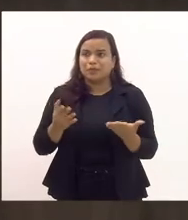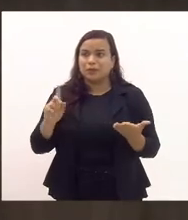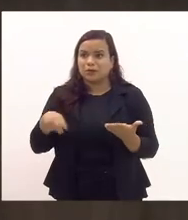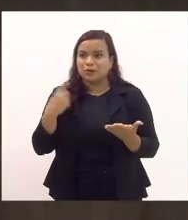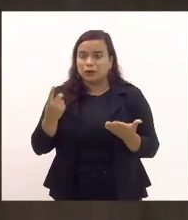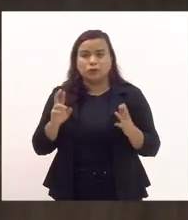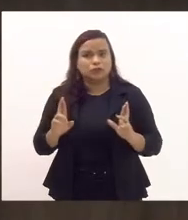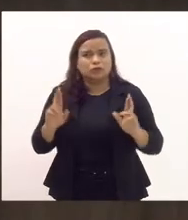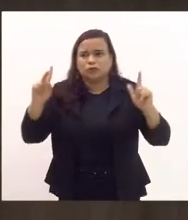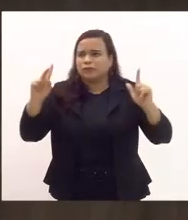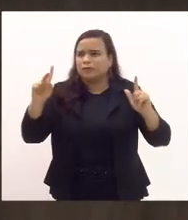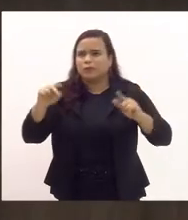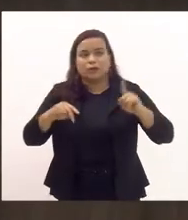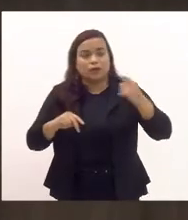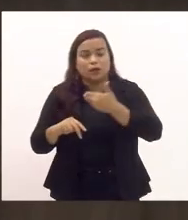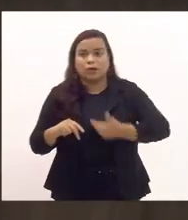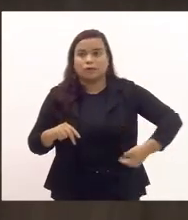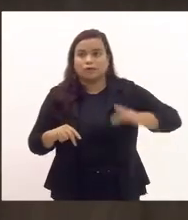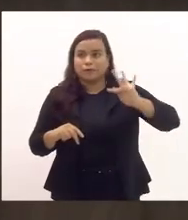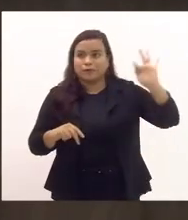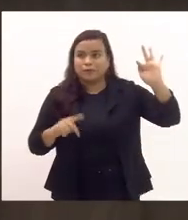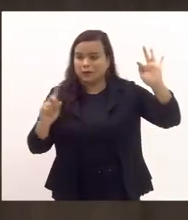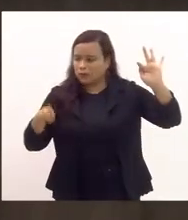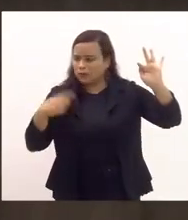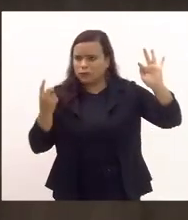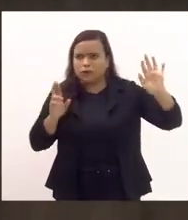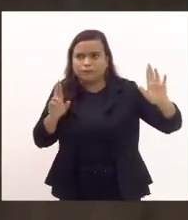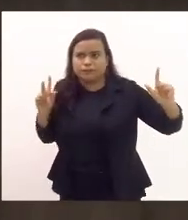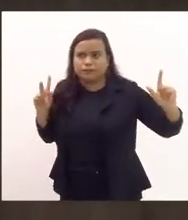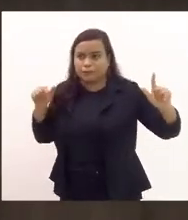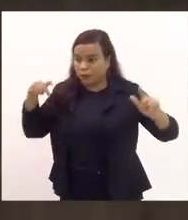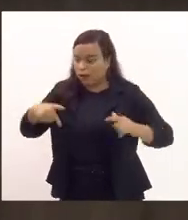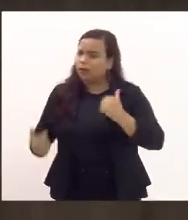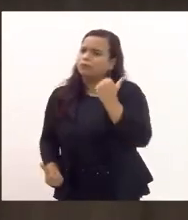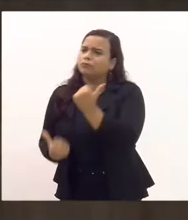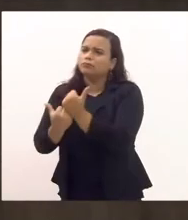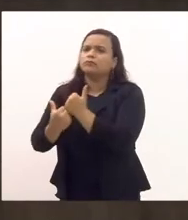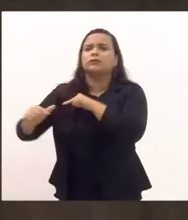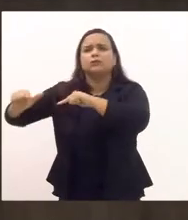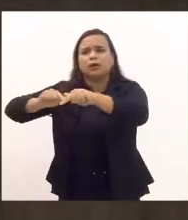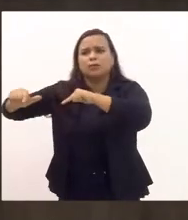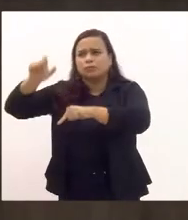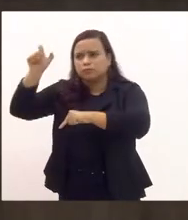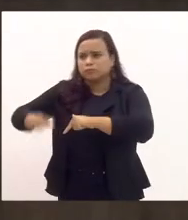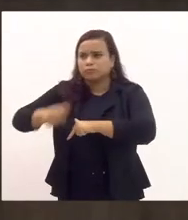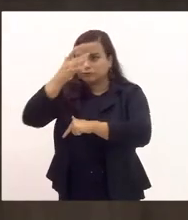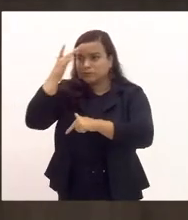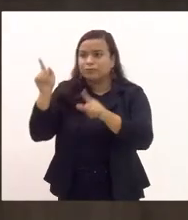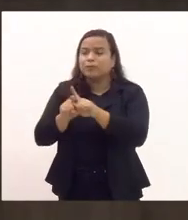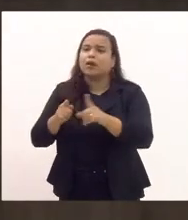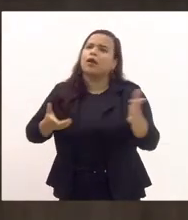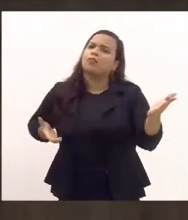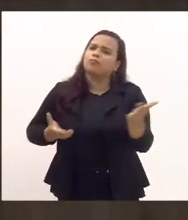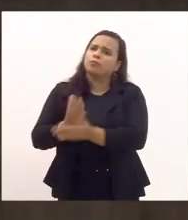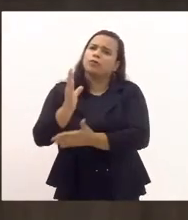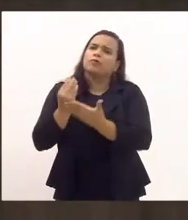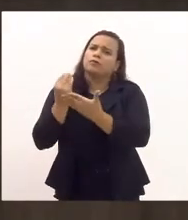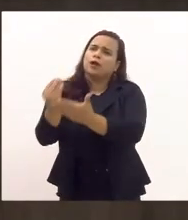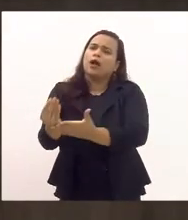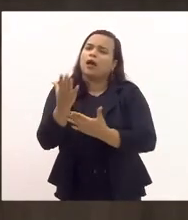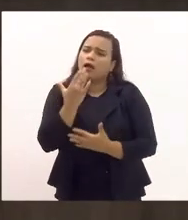Federal nós estamos aqui apoiando os trabalhadores e aprovando o auxílio